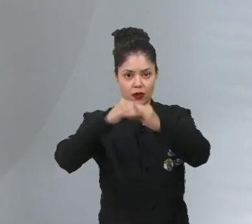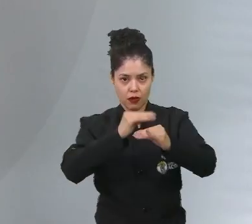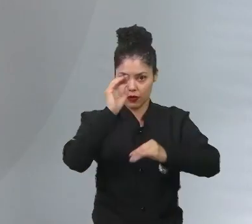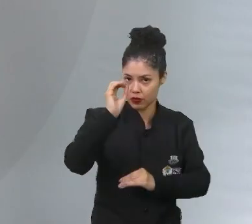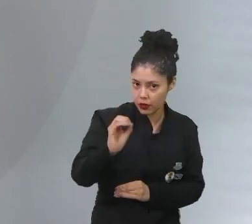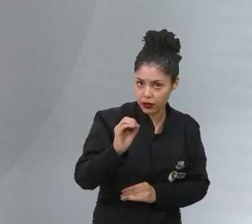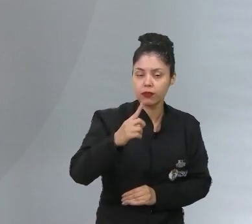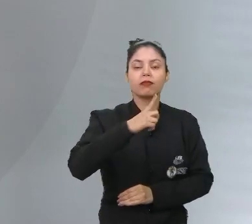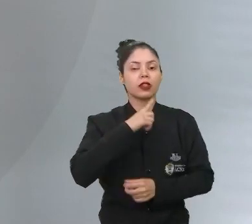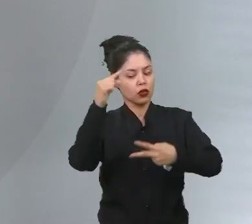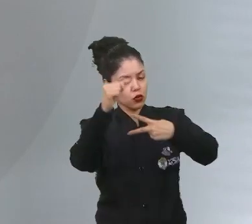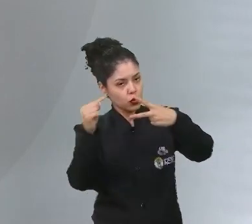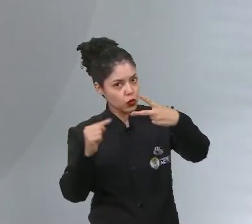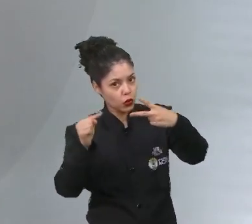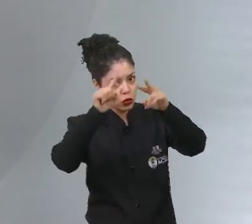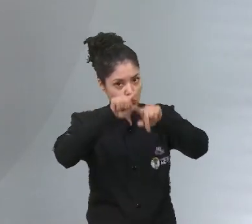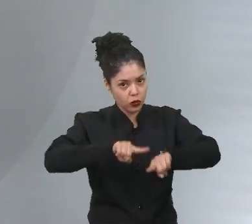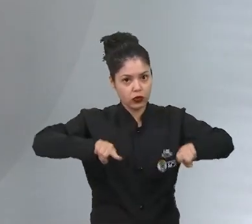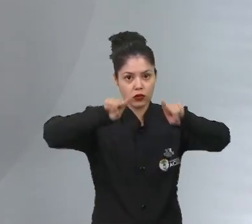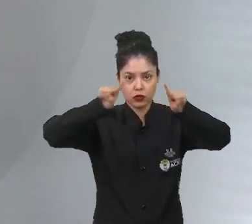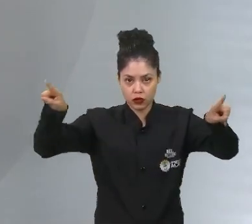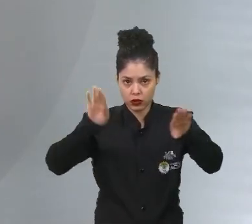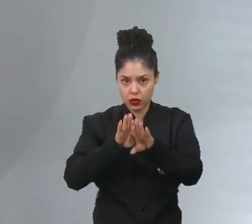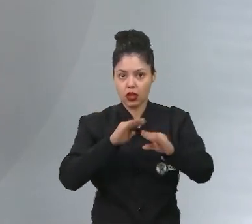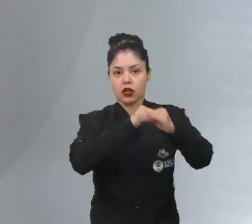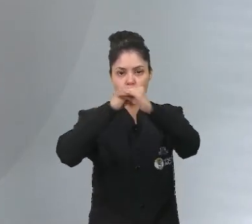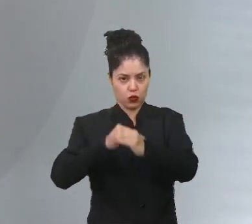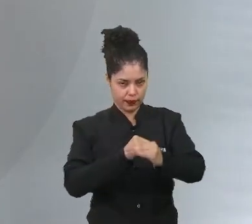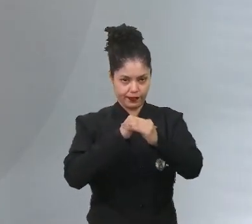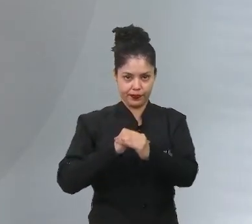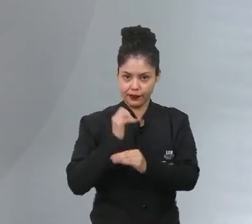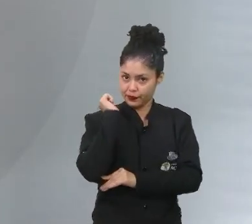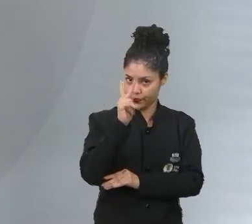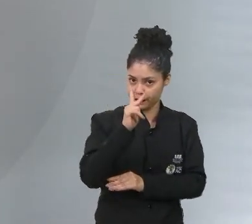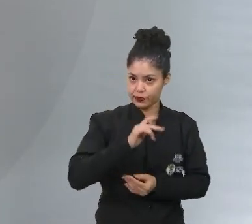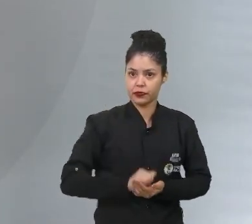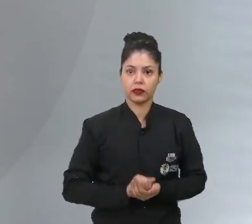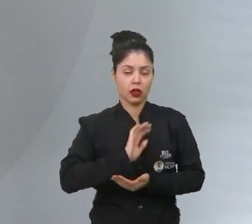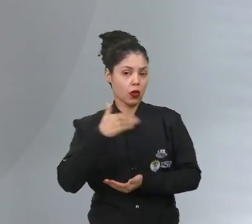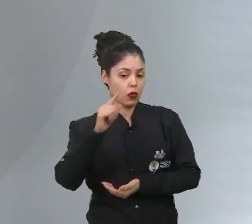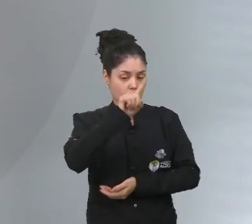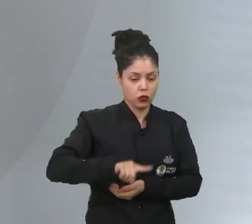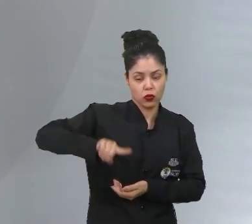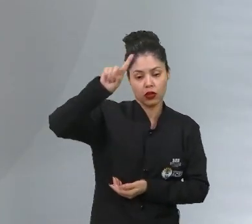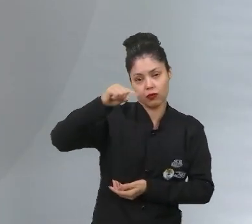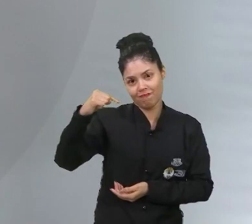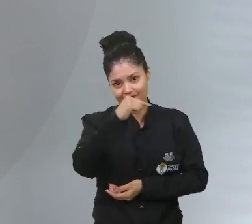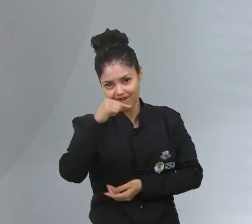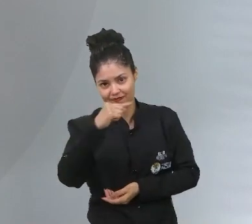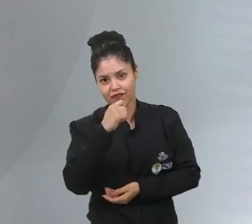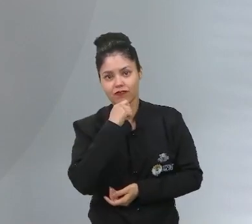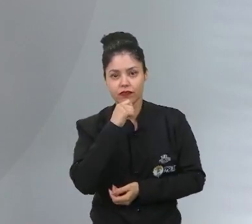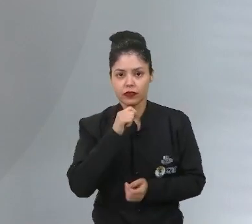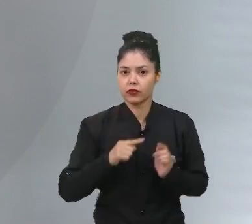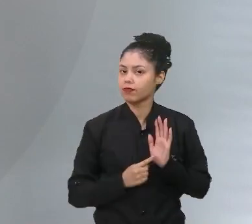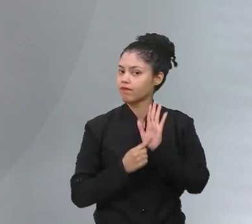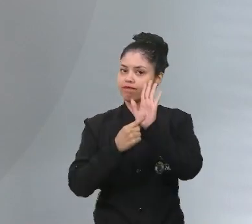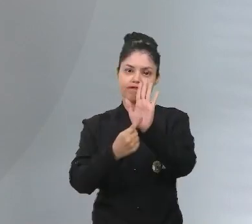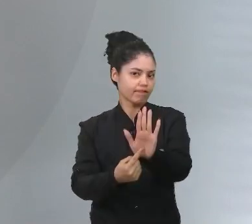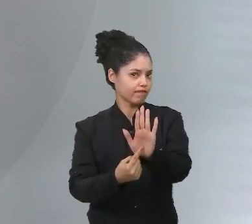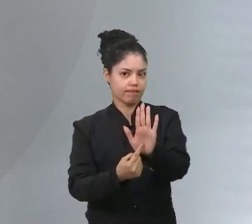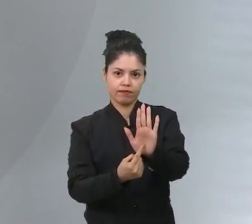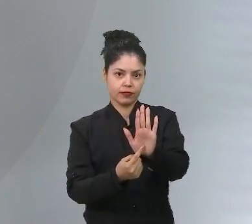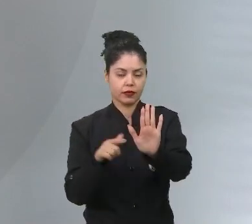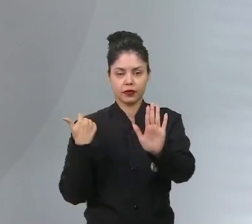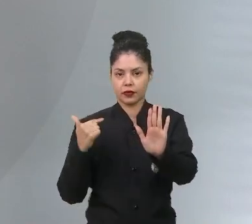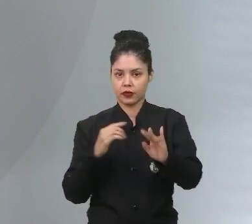zero, você vai ter duas raízes exatamente iguais, tá bom? E quando o delta for negativo, a gente não apresenta raízes